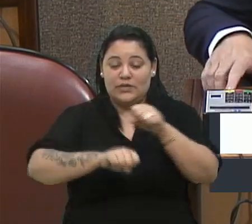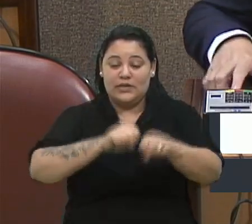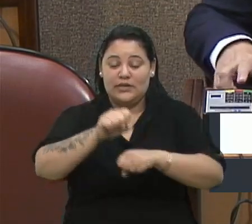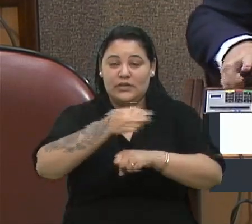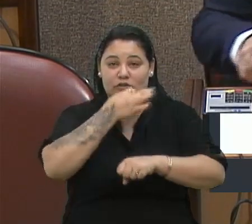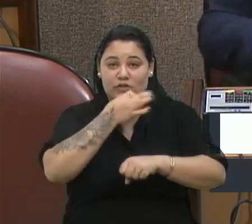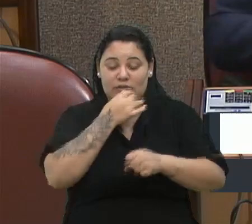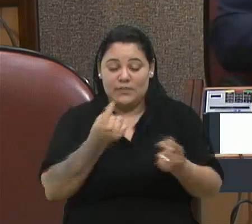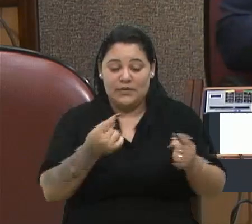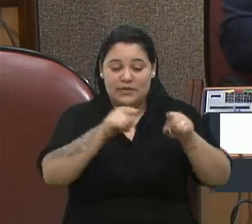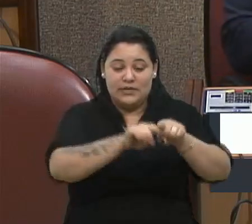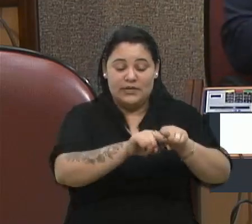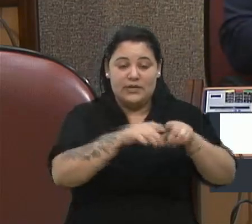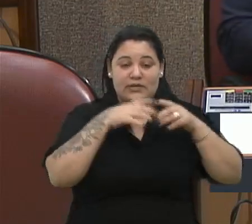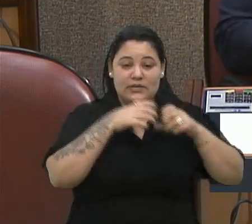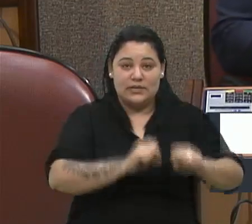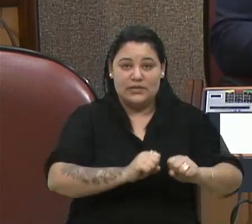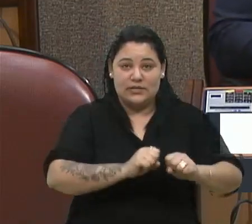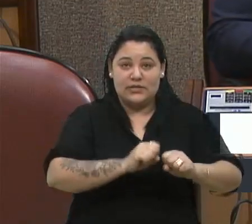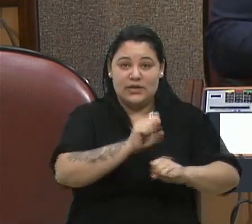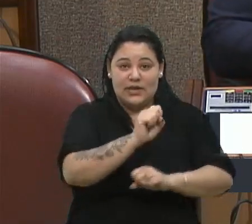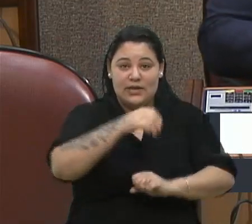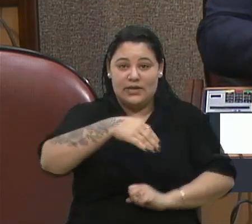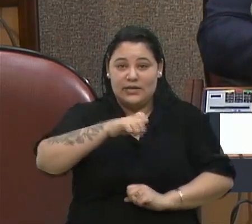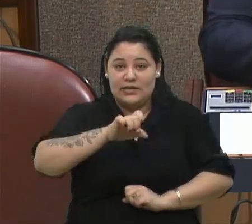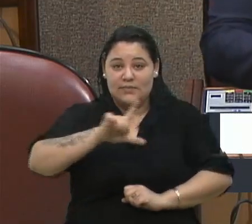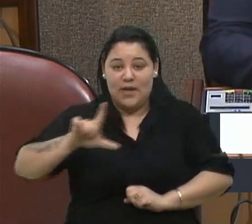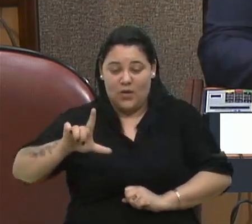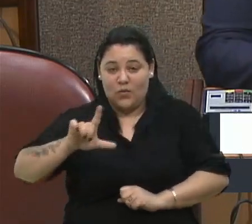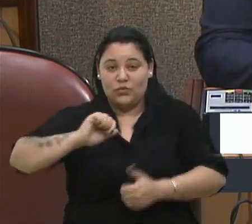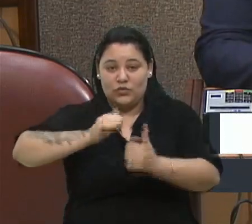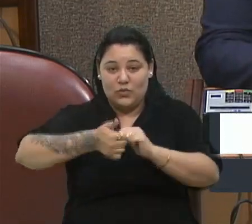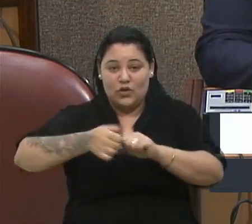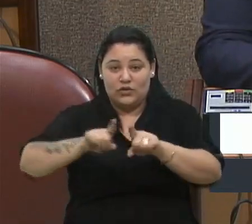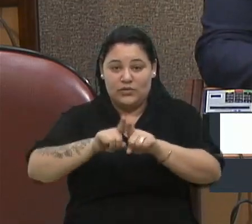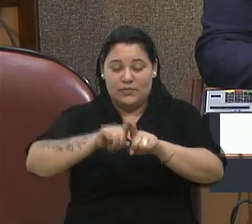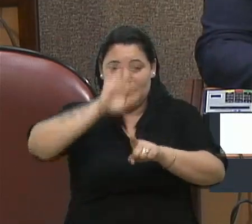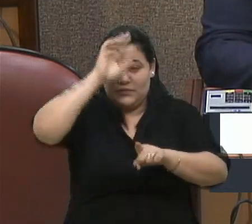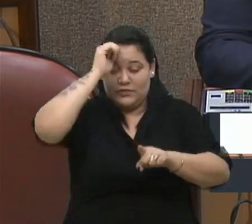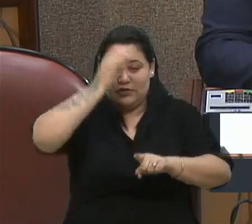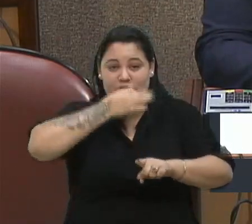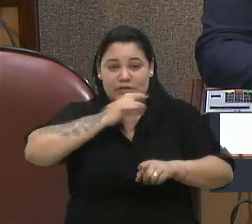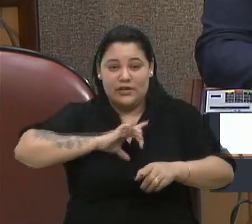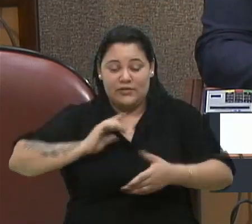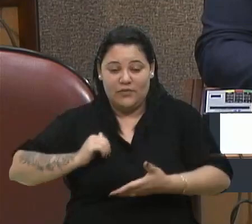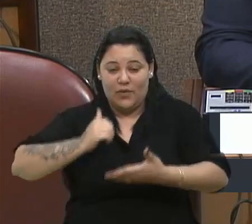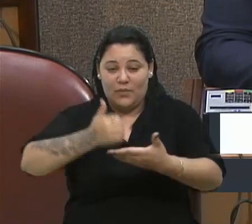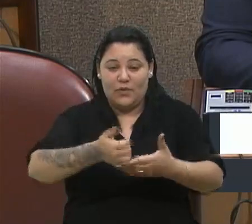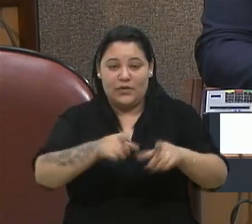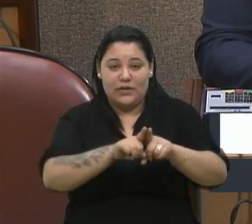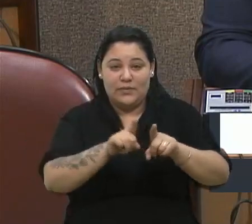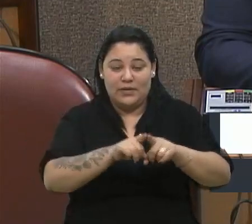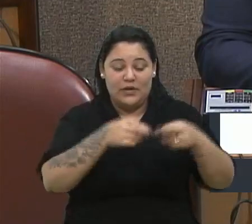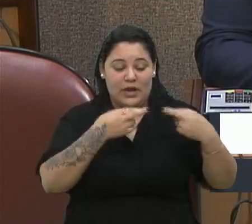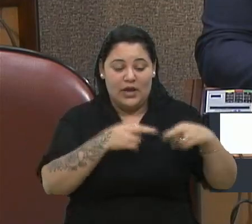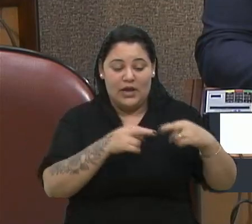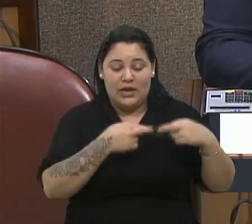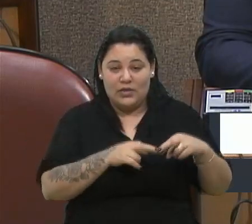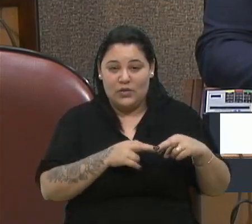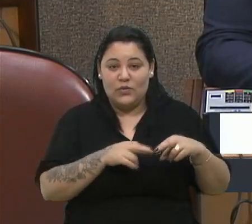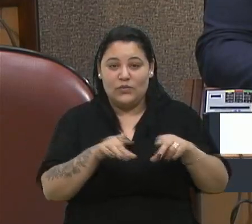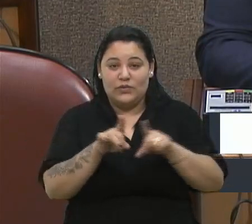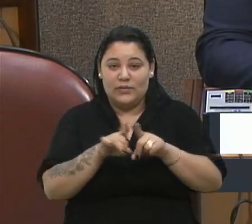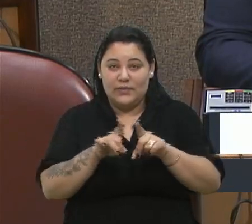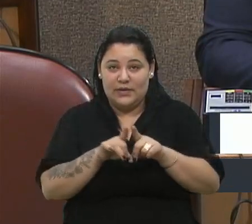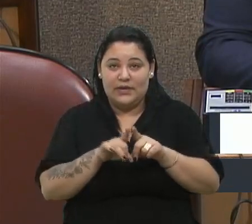Secretaria Municipal de Esporte e Lazer, a SMEL, Prefeitura de Caxias do Sul, contou com o apoio da Associação Randon Corp,